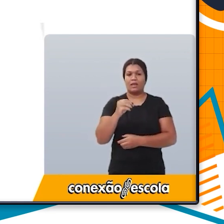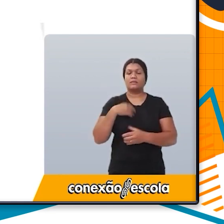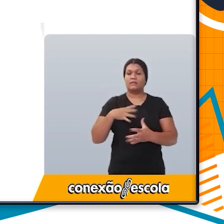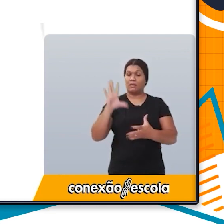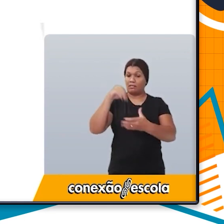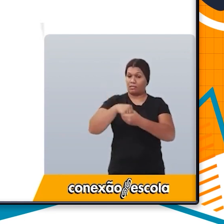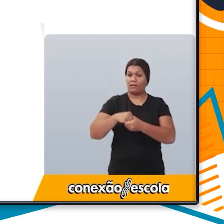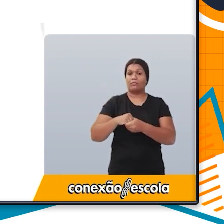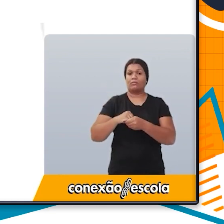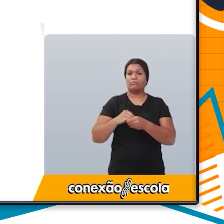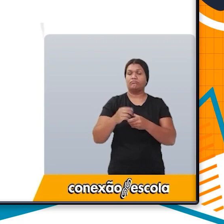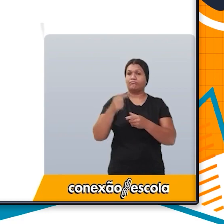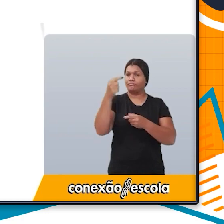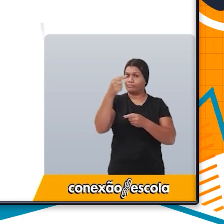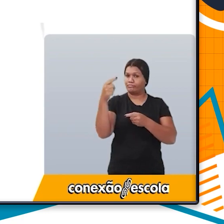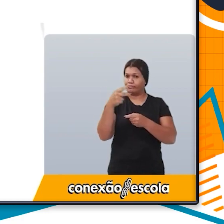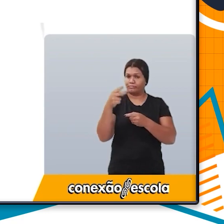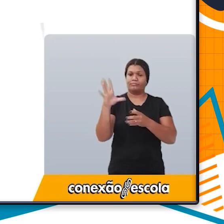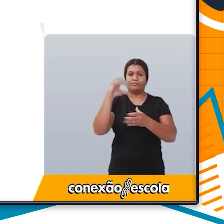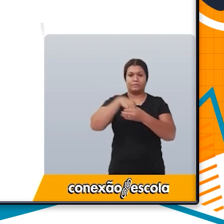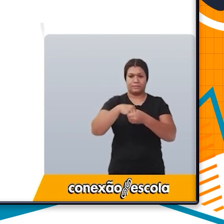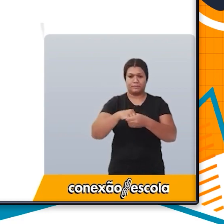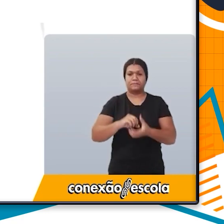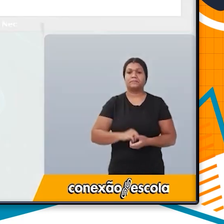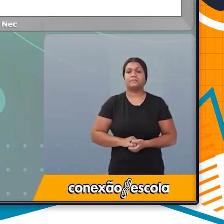os naturais.